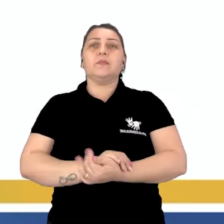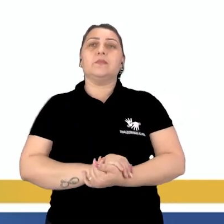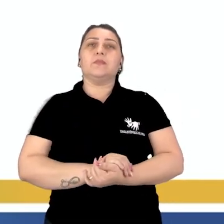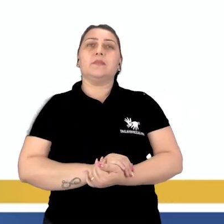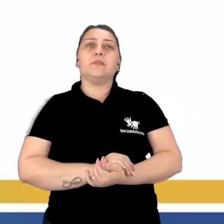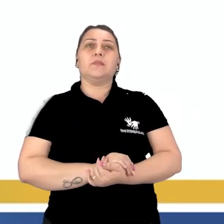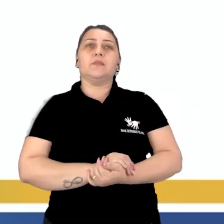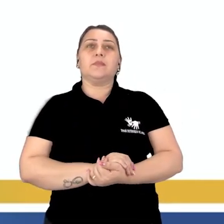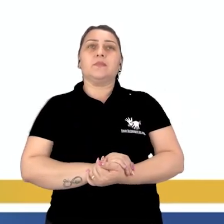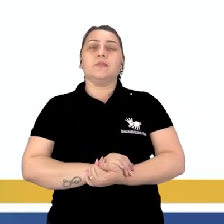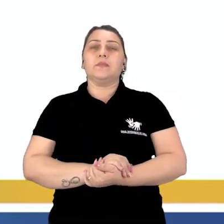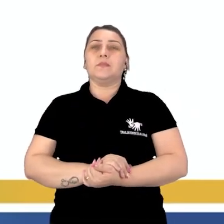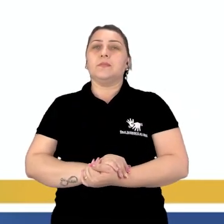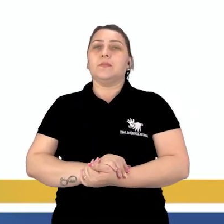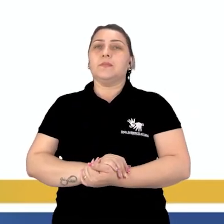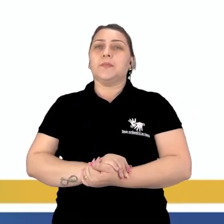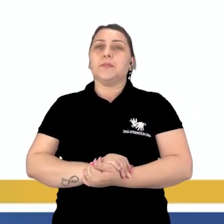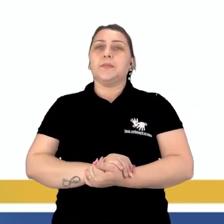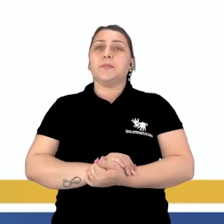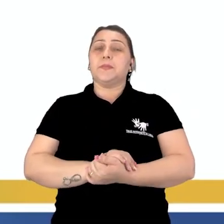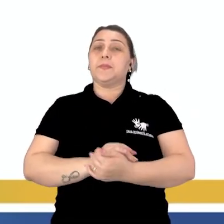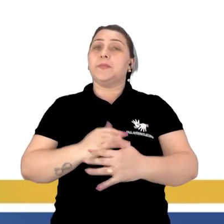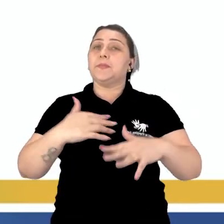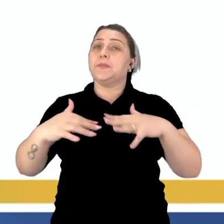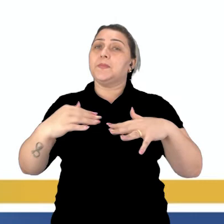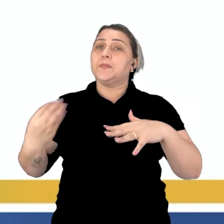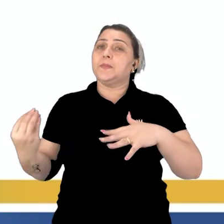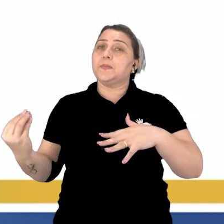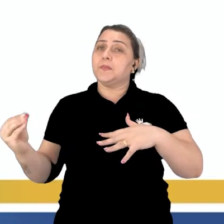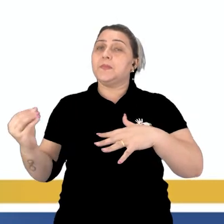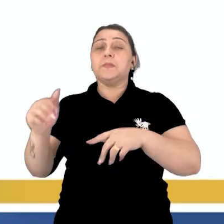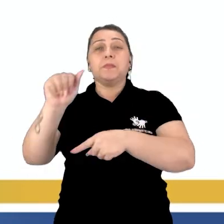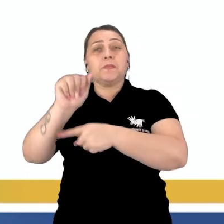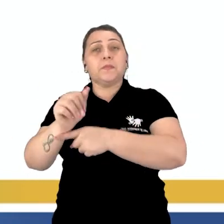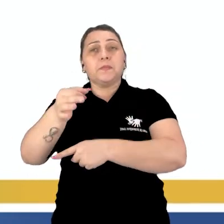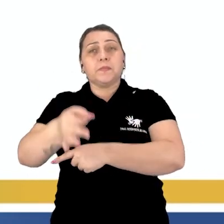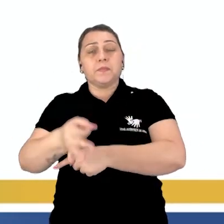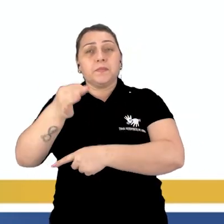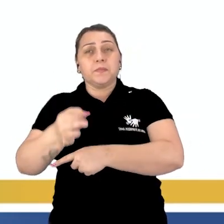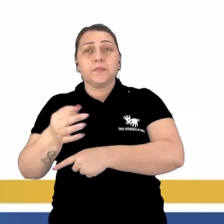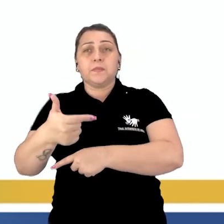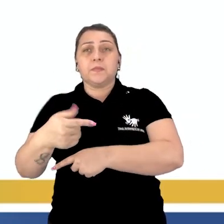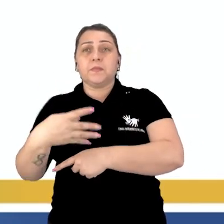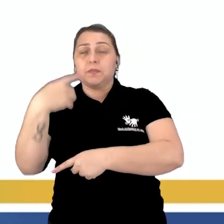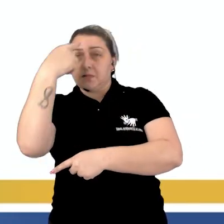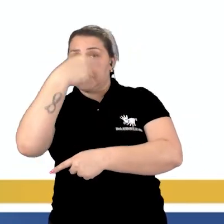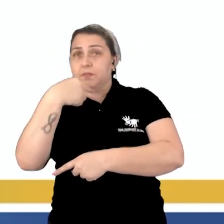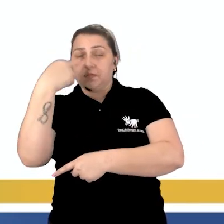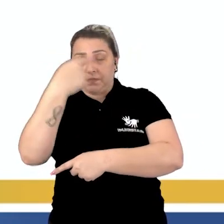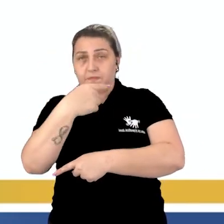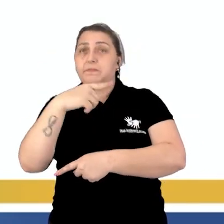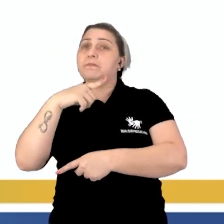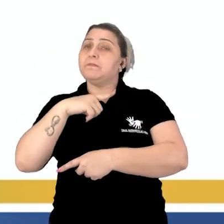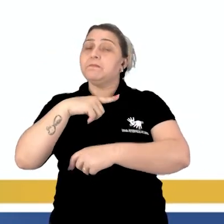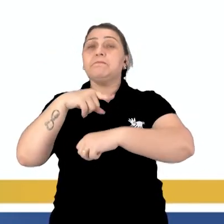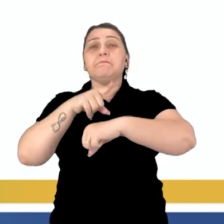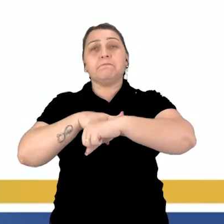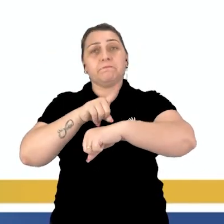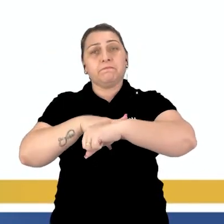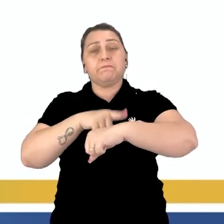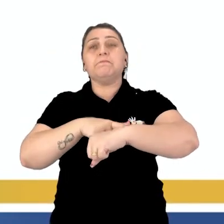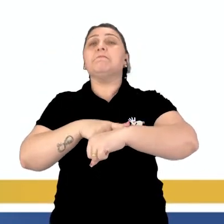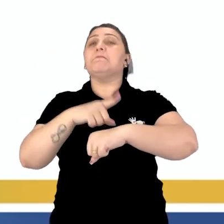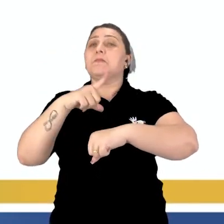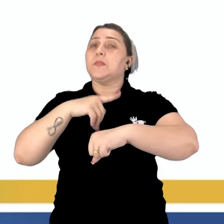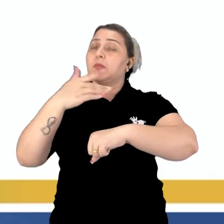Nesse caso, a alternativa correta é o movimento de rotação, né? Aquele que dura em torno de 24 horas. Existe um momento que eu